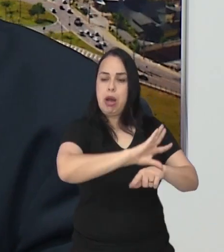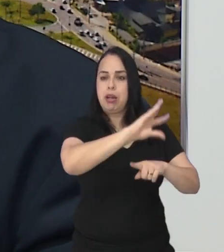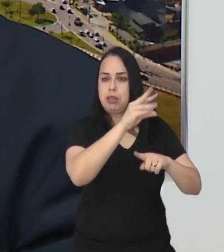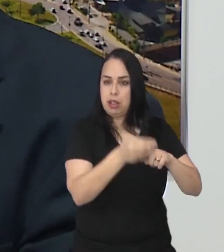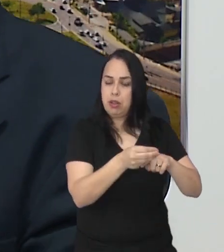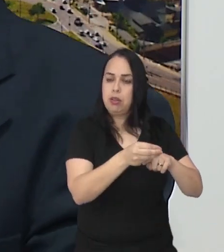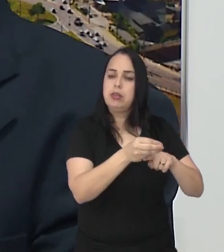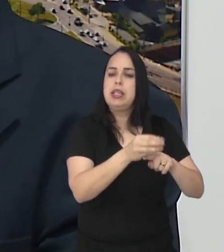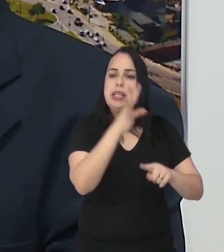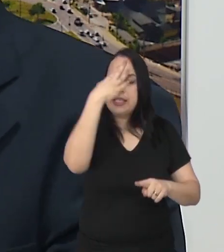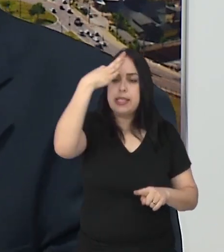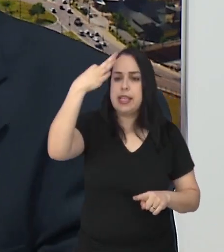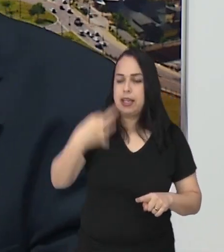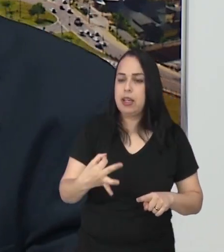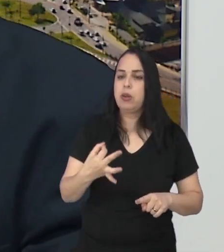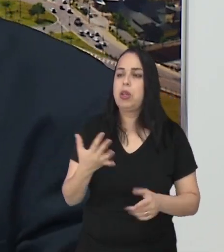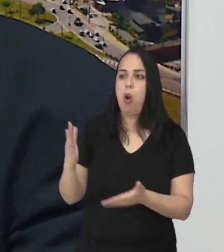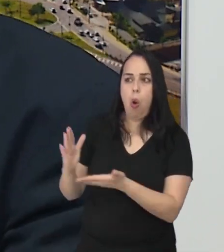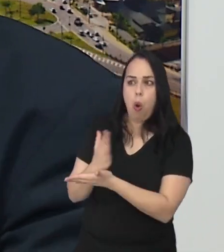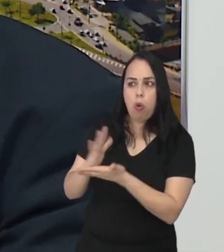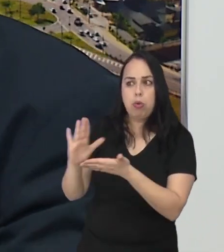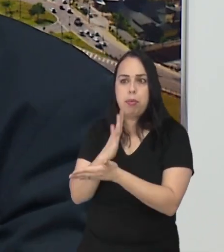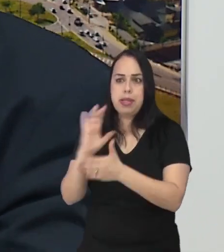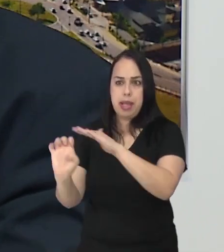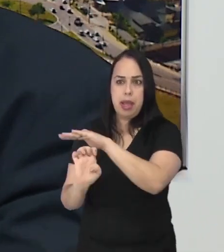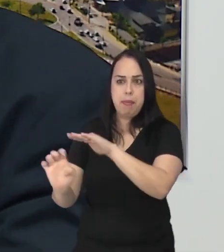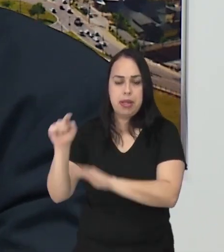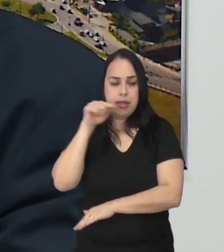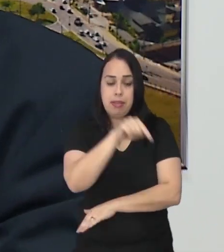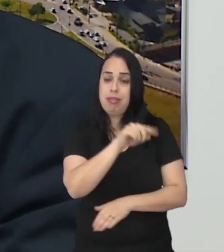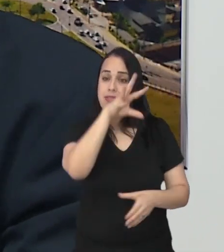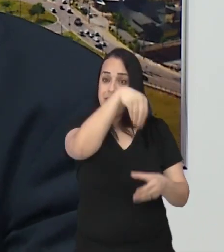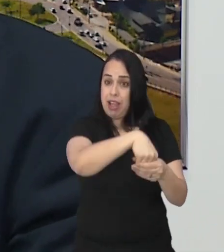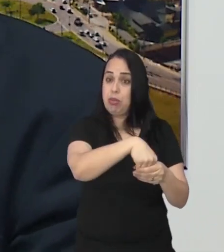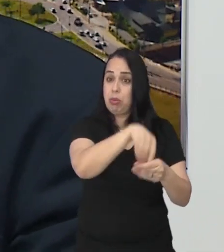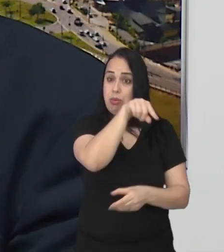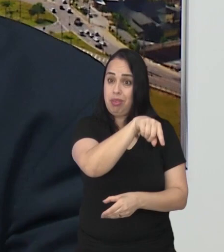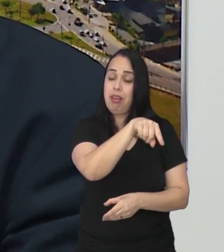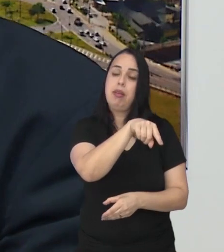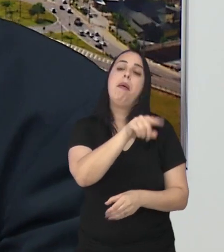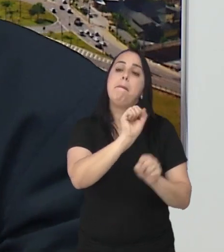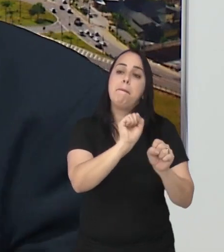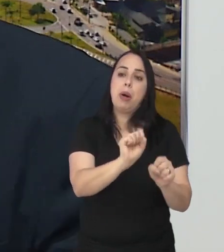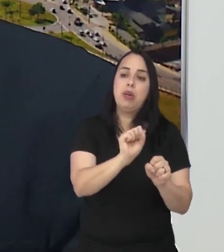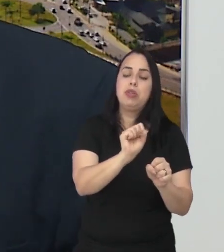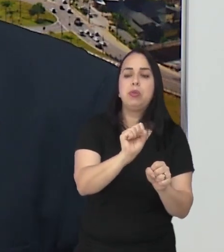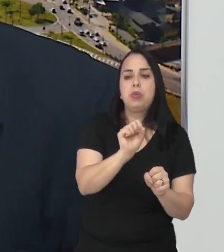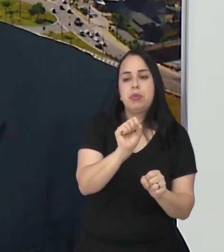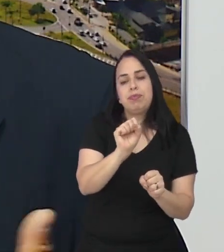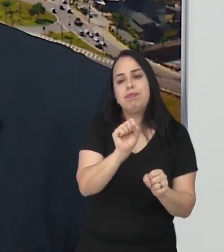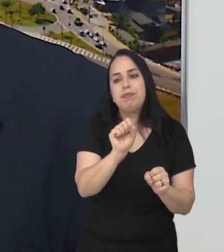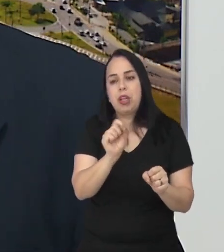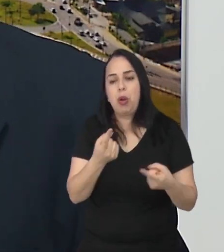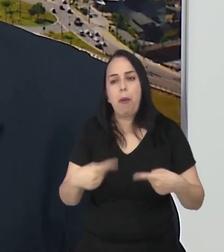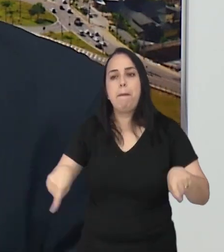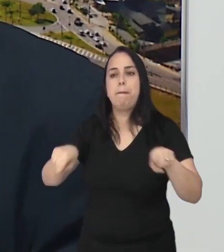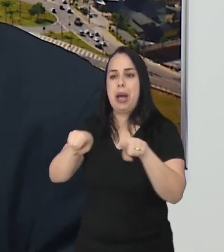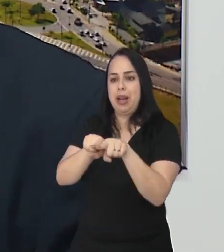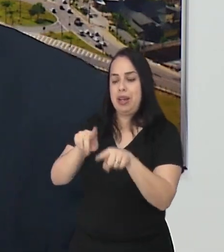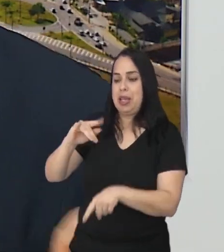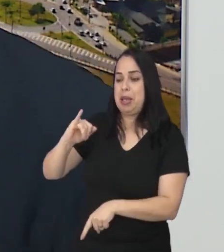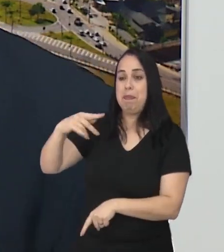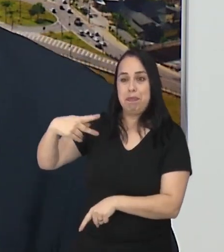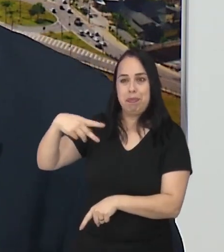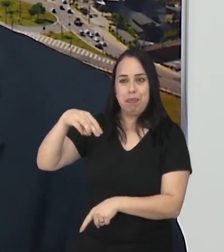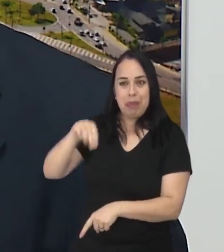Tecnológico e com certeza alguma empresa que está lá sediada no parque poderá, eventualmente, num convênio